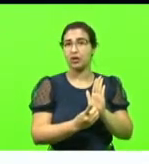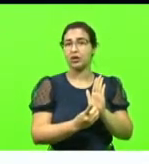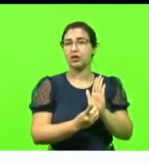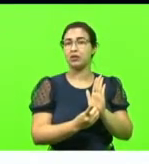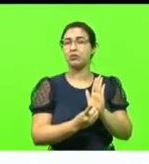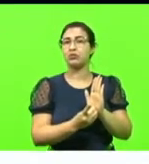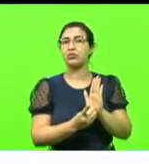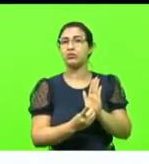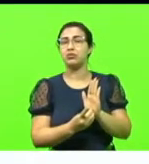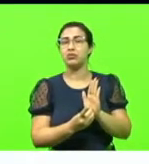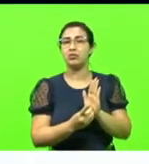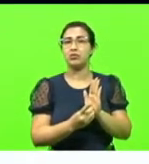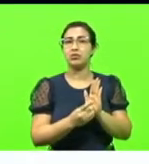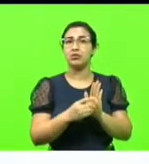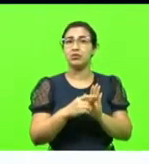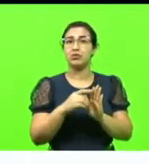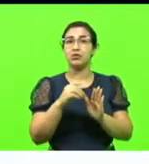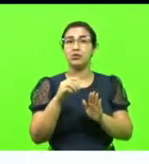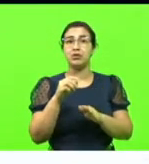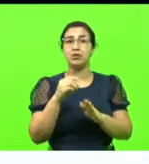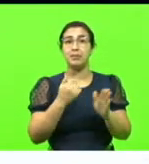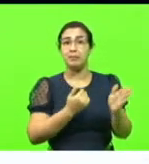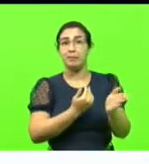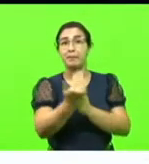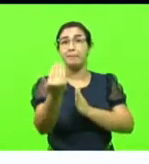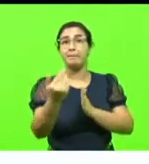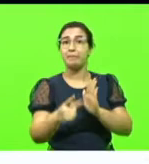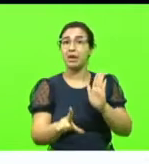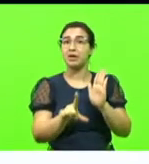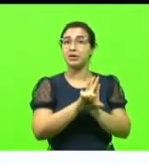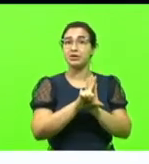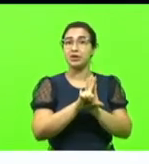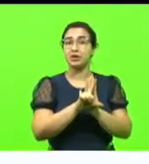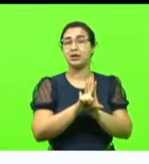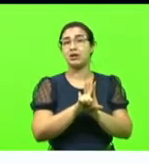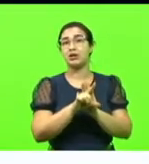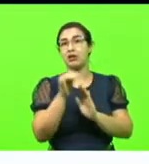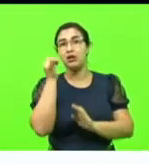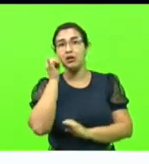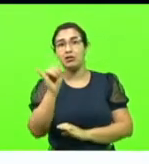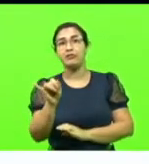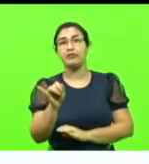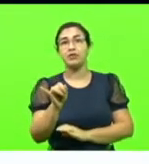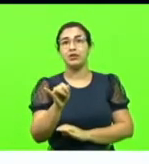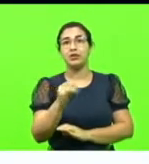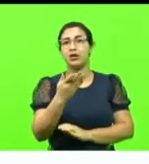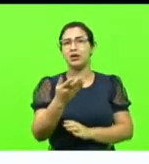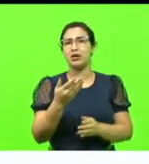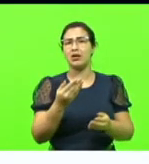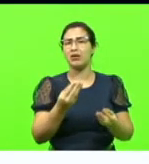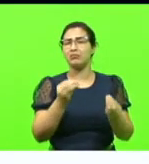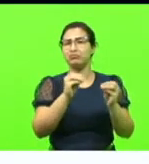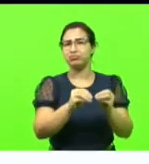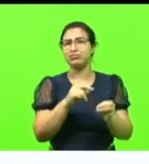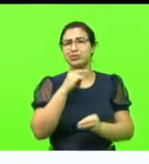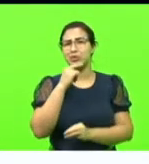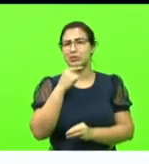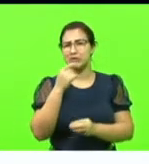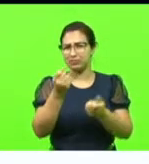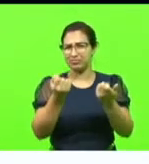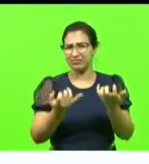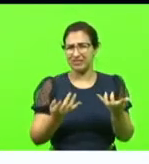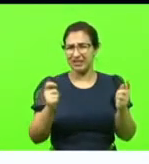regulamenta sem perder a eficácia da legislação, que daí ela fica letra morta, não entra em prática. Se é que eu consegui me